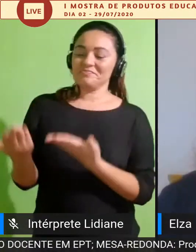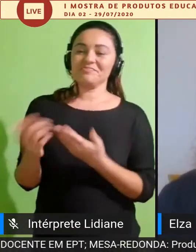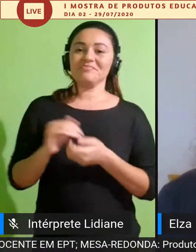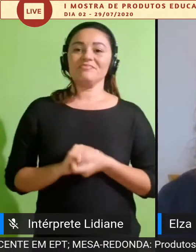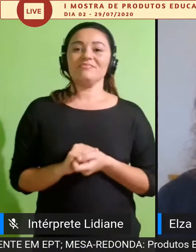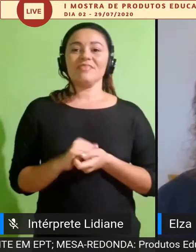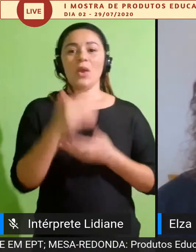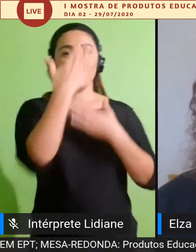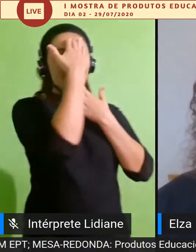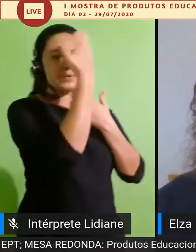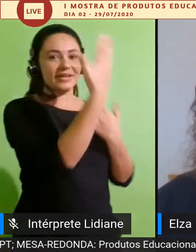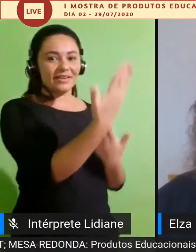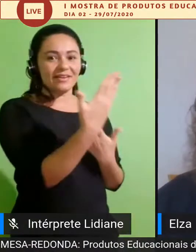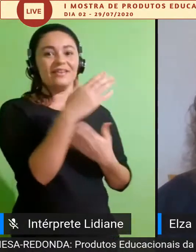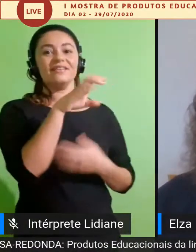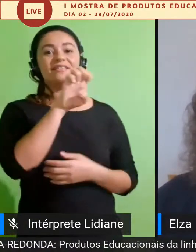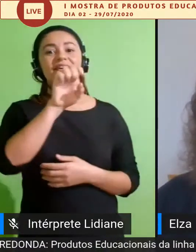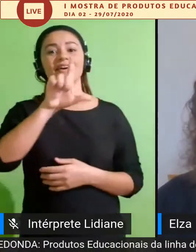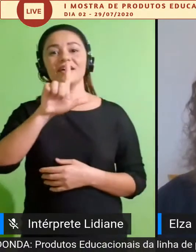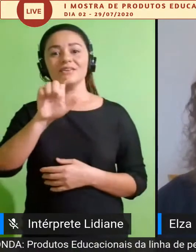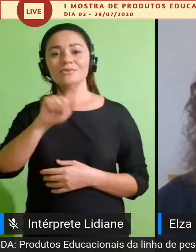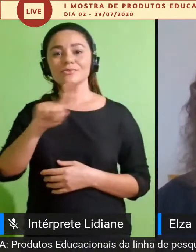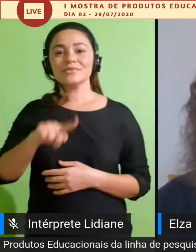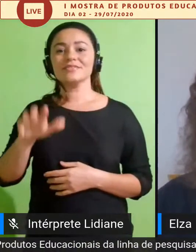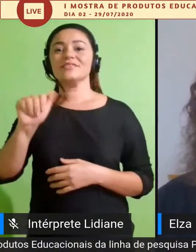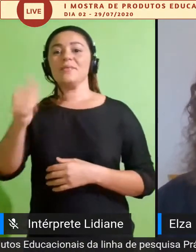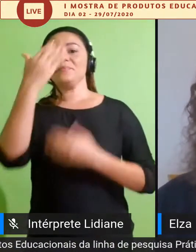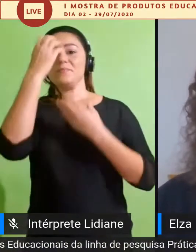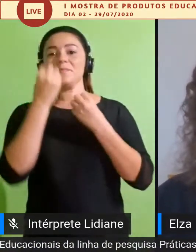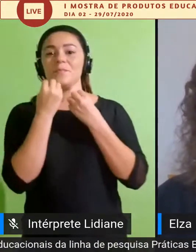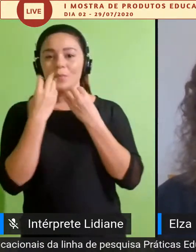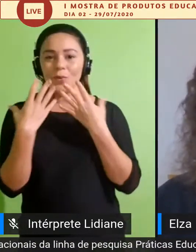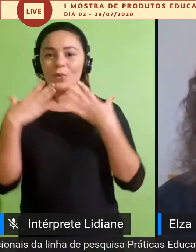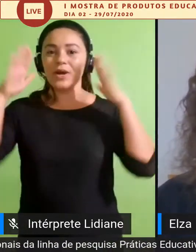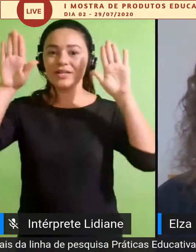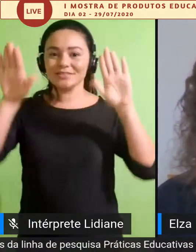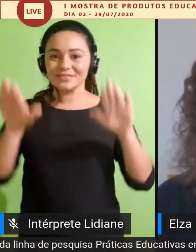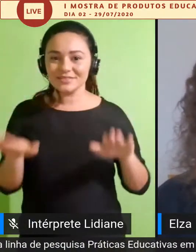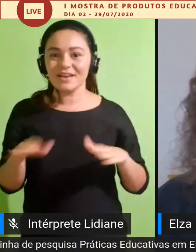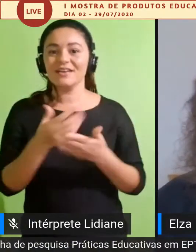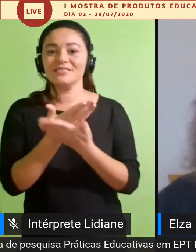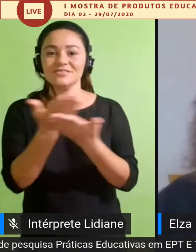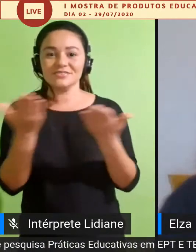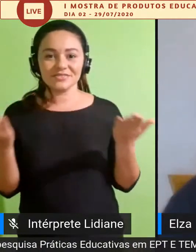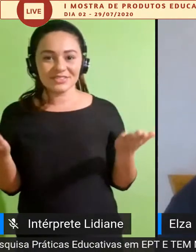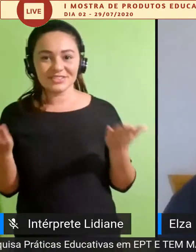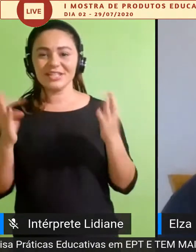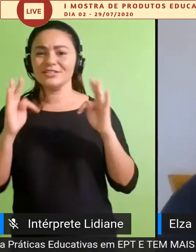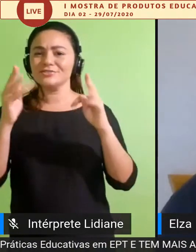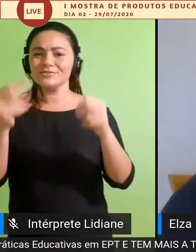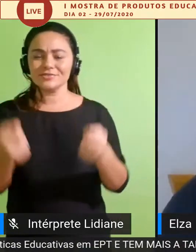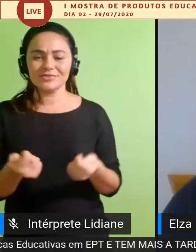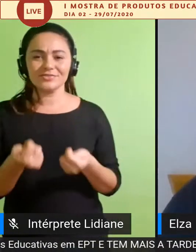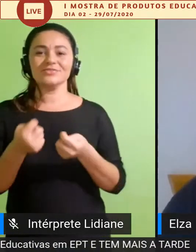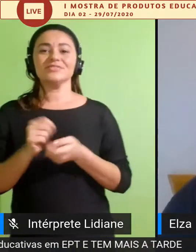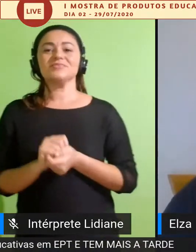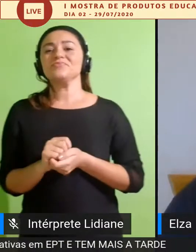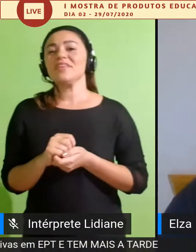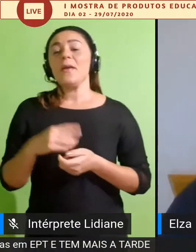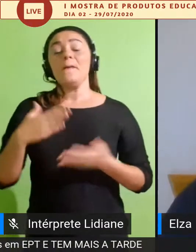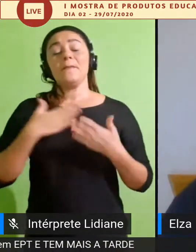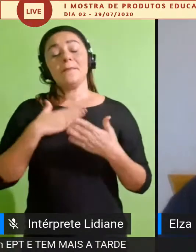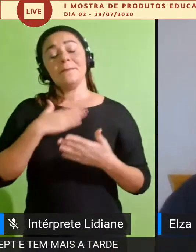Obrigada, Elza. Boa tarde a todos e todas. É um prazer muito grande estar participando desse momento, falando um